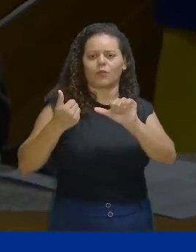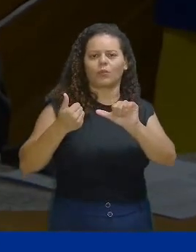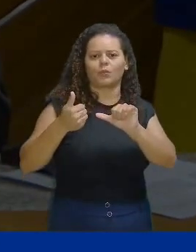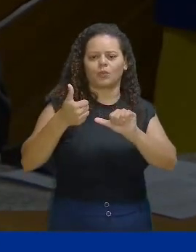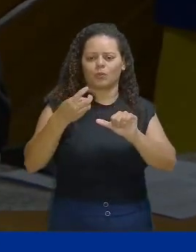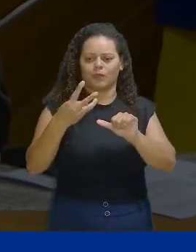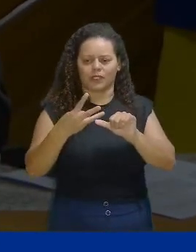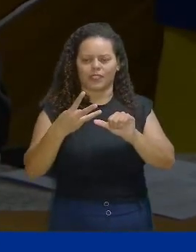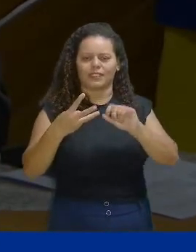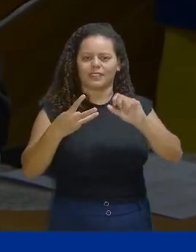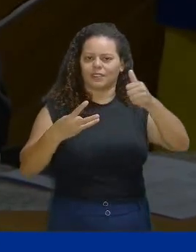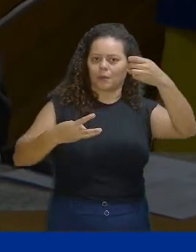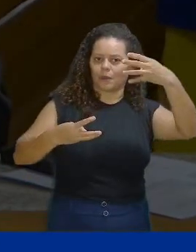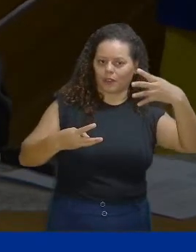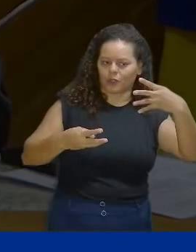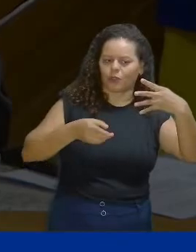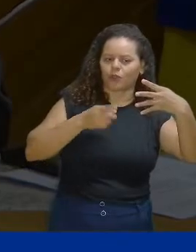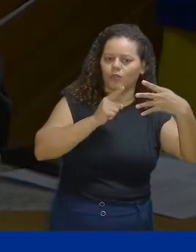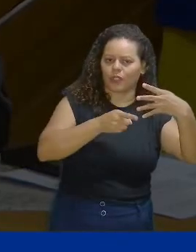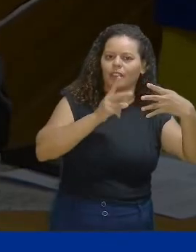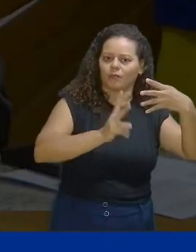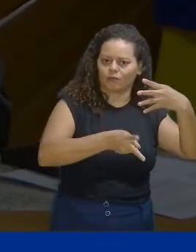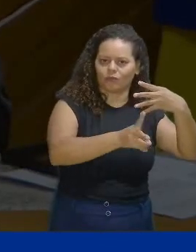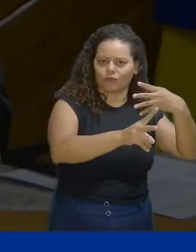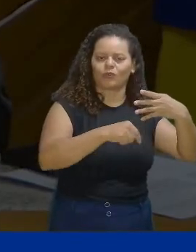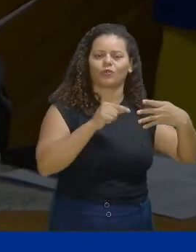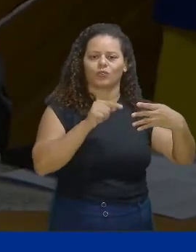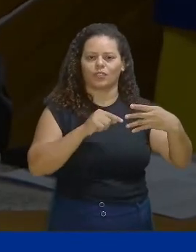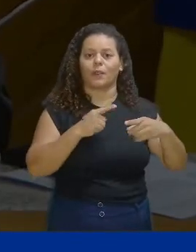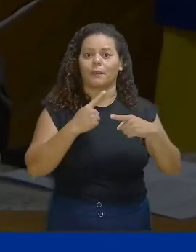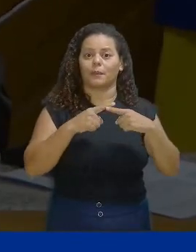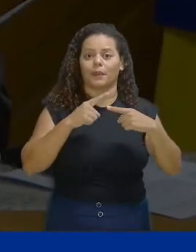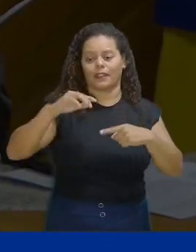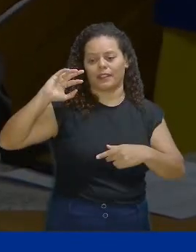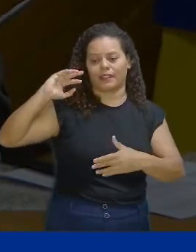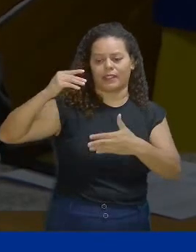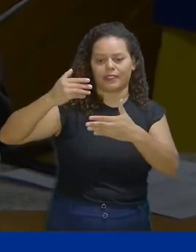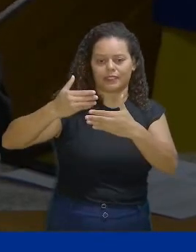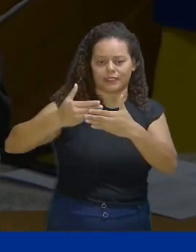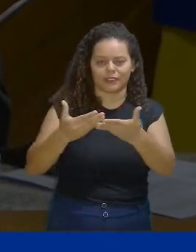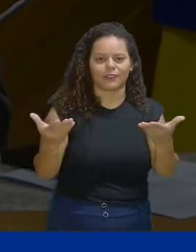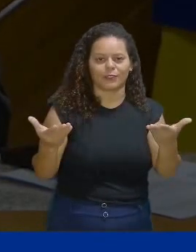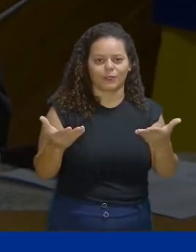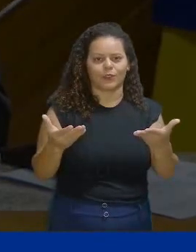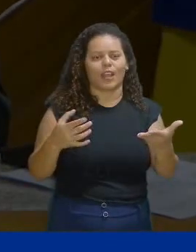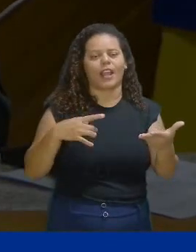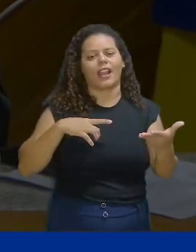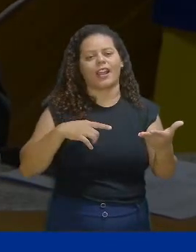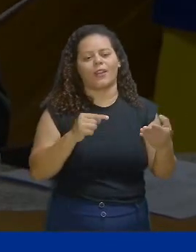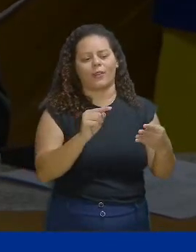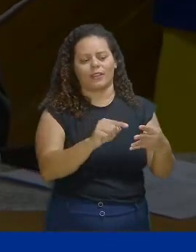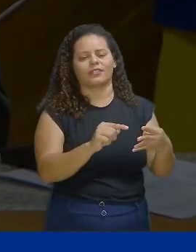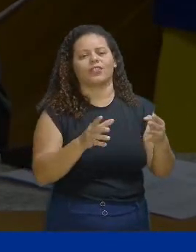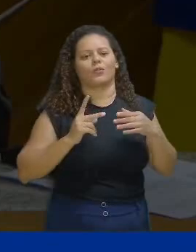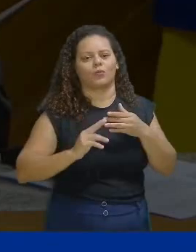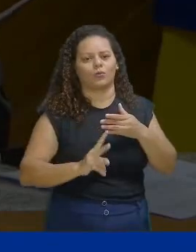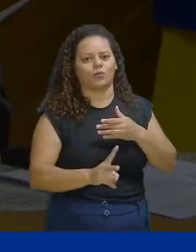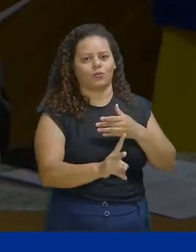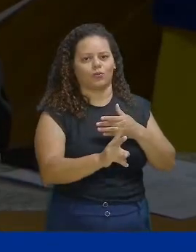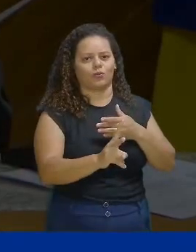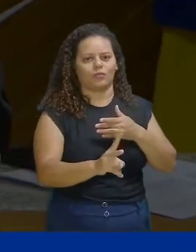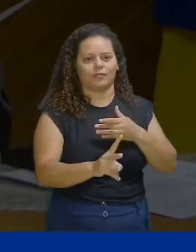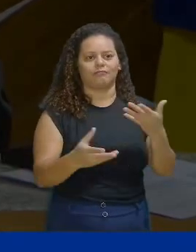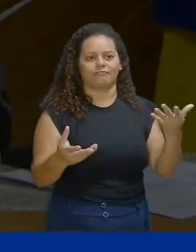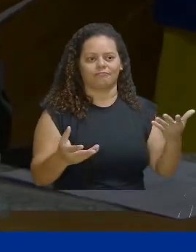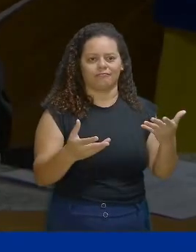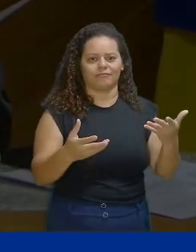pela resolução TREAP número 587 de 2023, de 13ª para a 14ª zona eleitoral, com